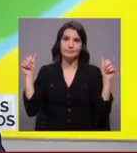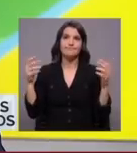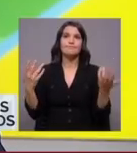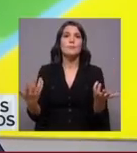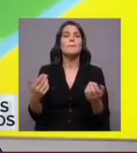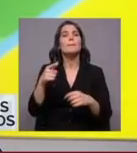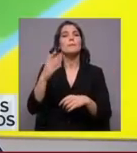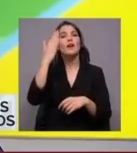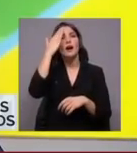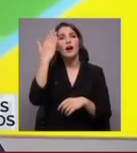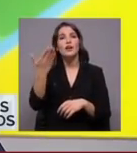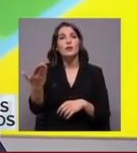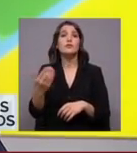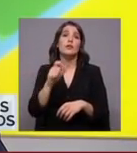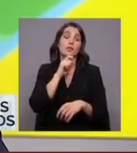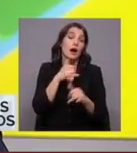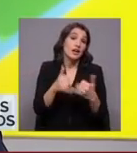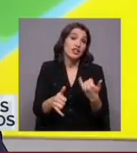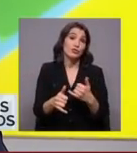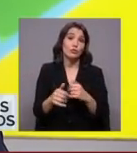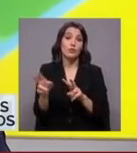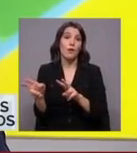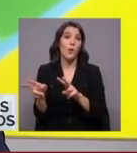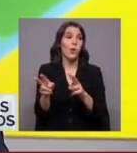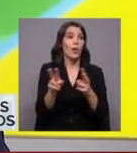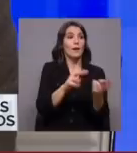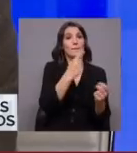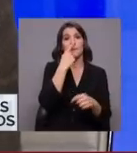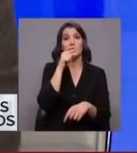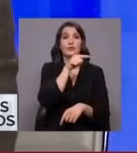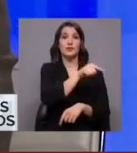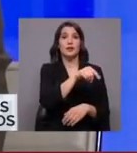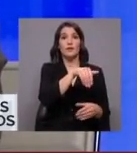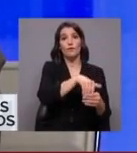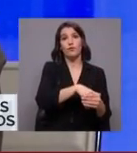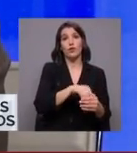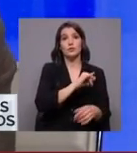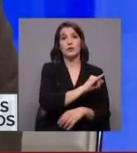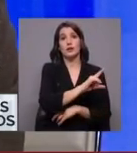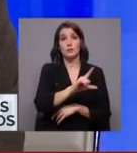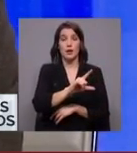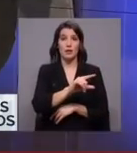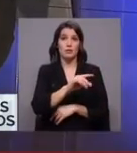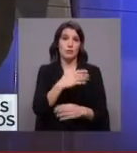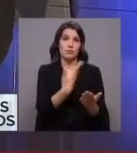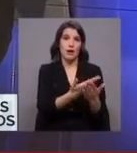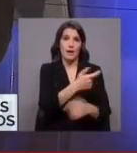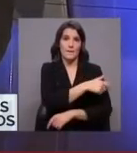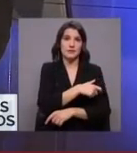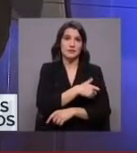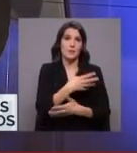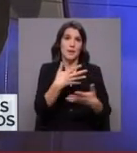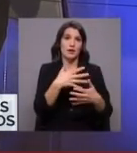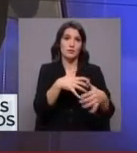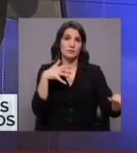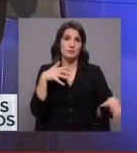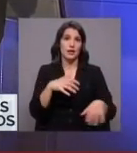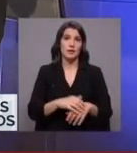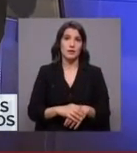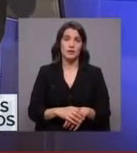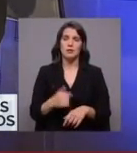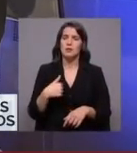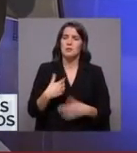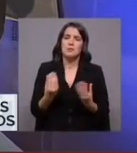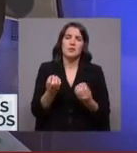que eles não entra acho que eu vi um bola ali só de vir encostar o voto da iniciativa liberal e dar-lhe mais representação problema não temos